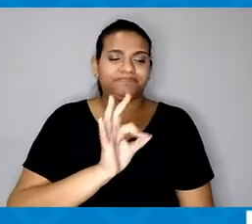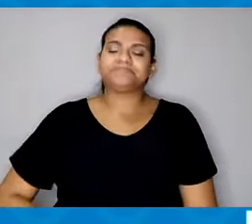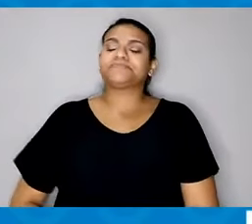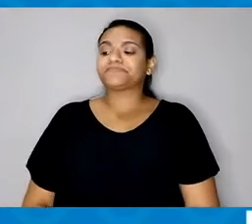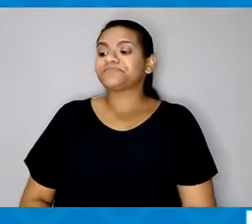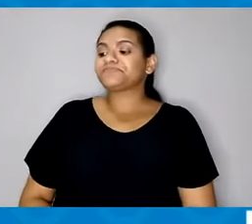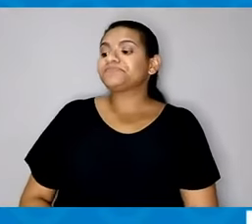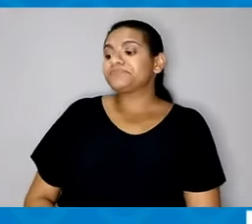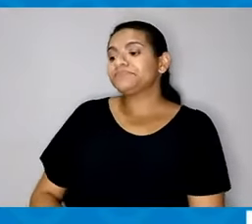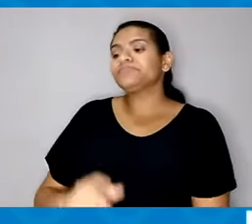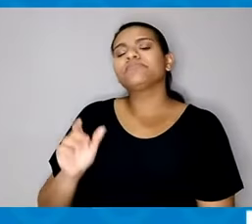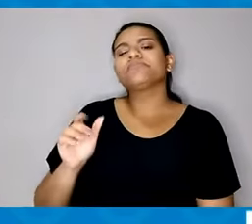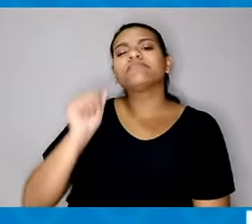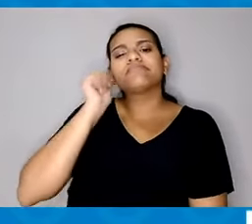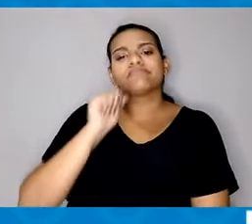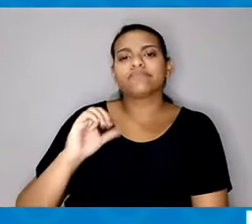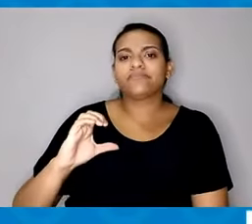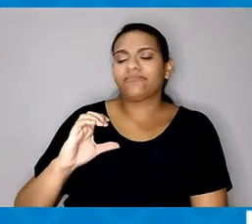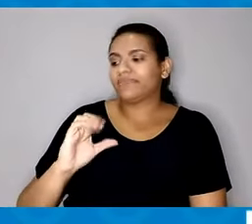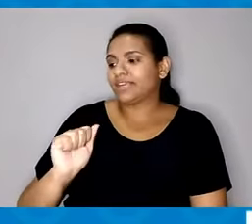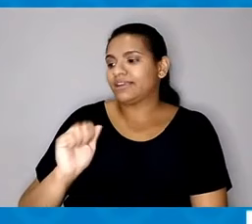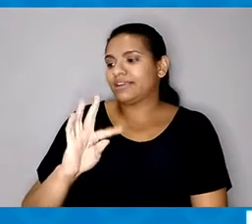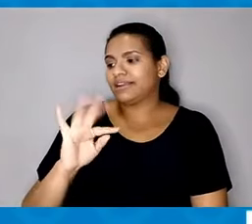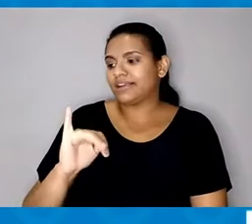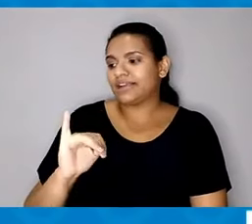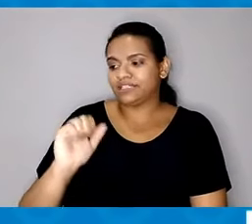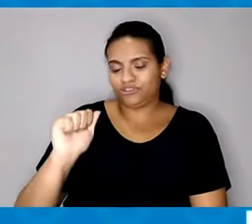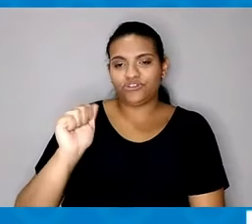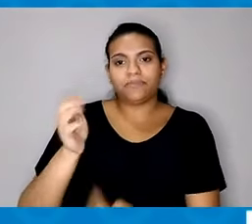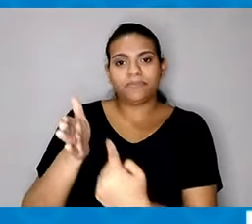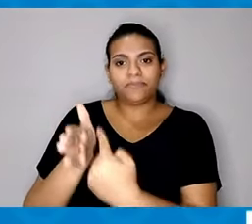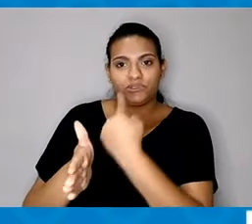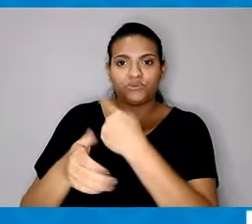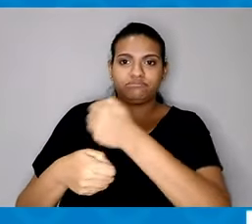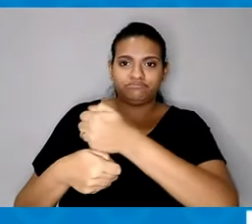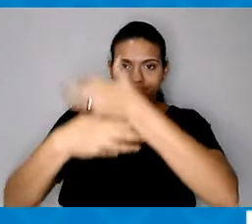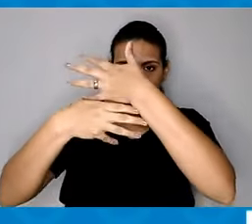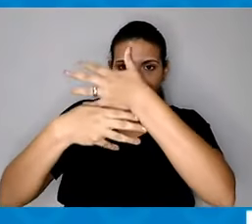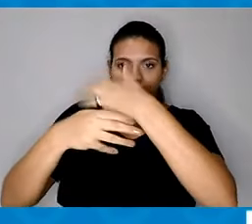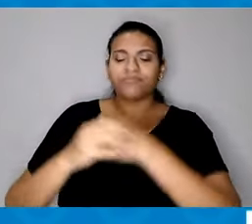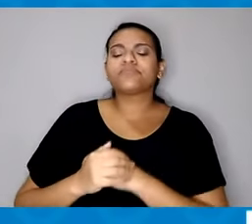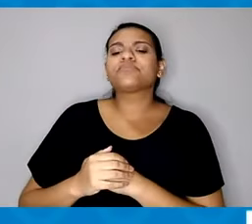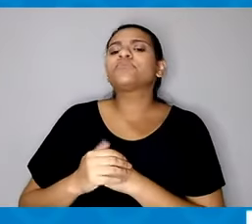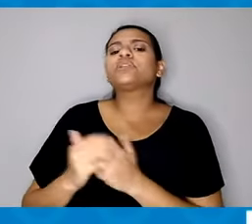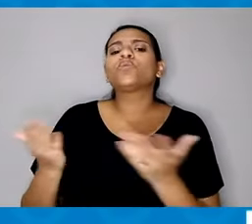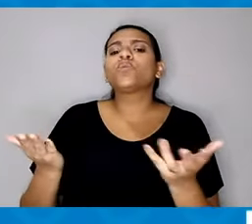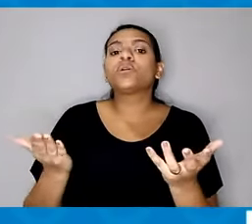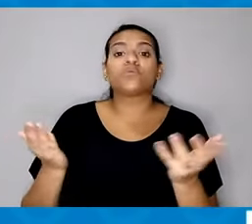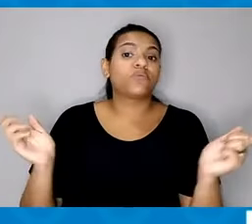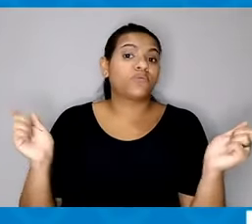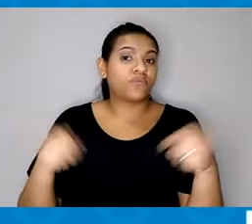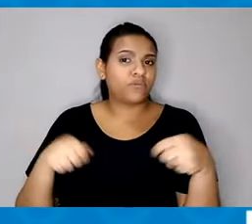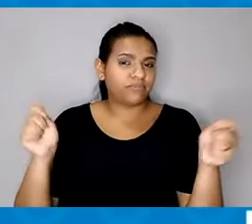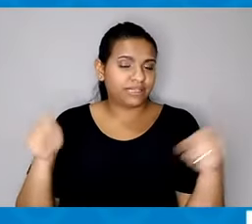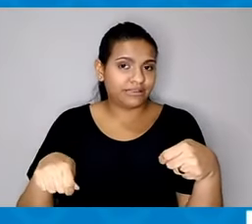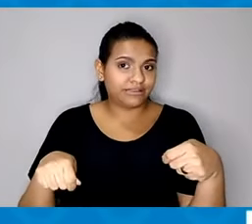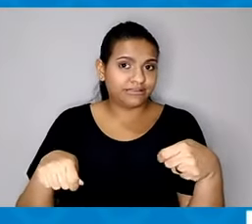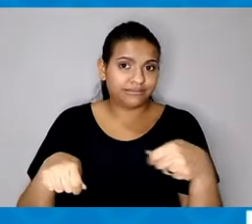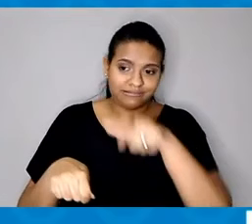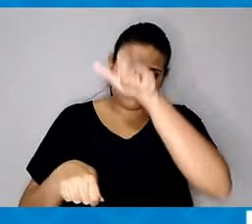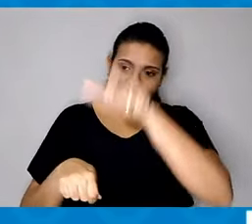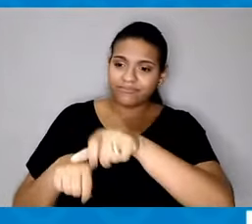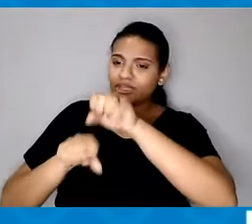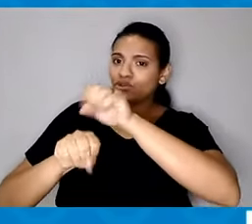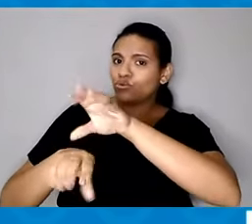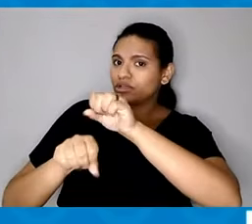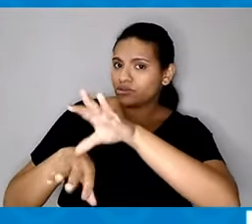até para entender também o lado do professor agora, do educador. Quais as competências necessárias do educador para a cultura